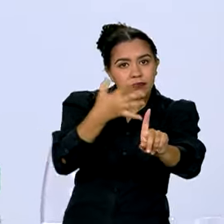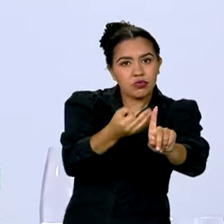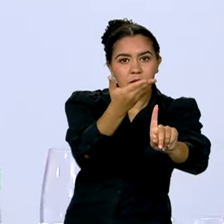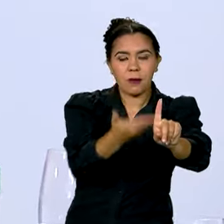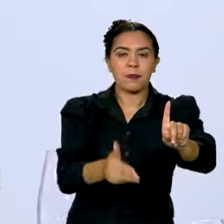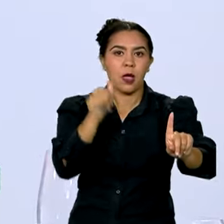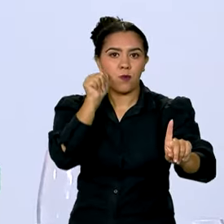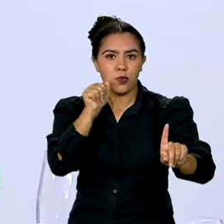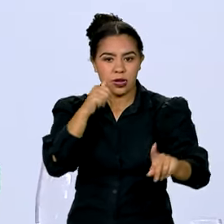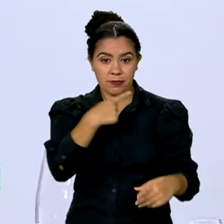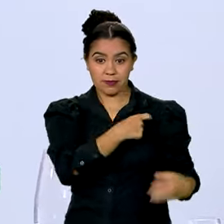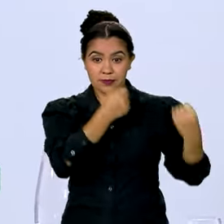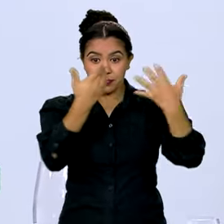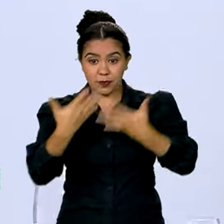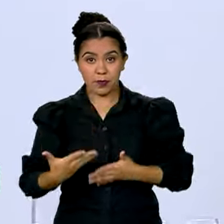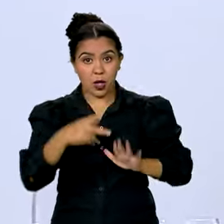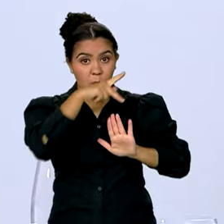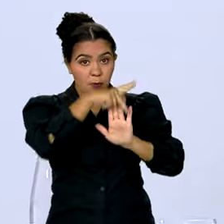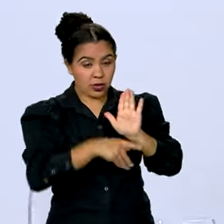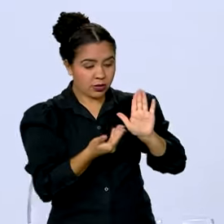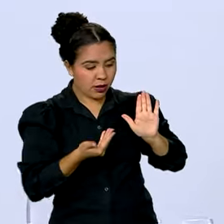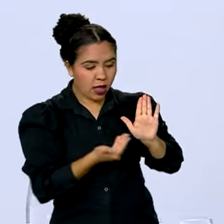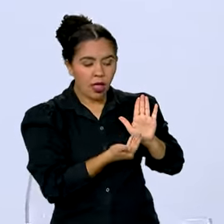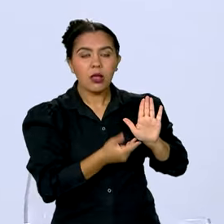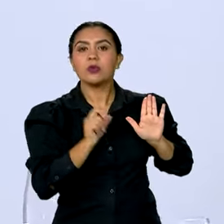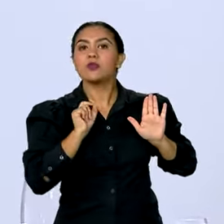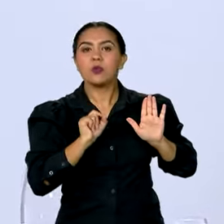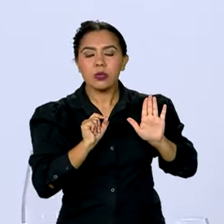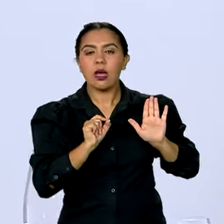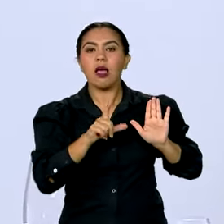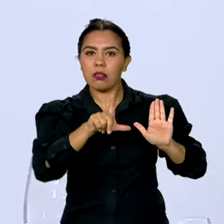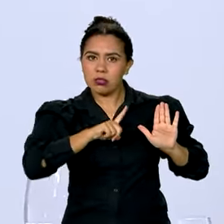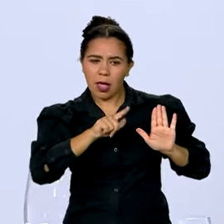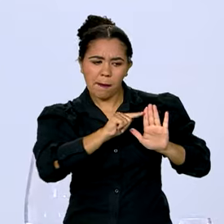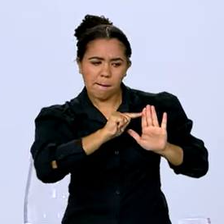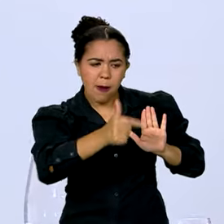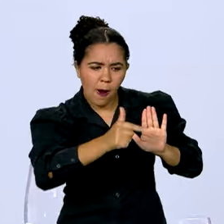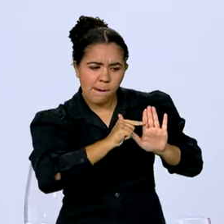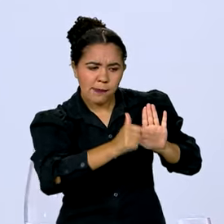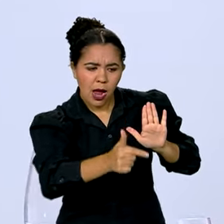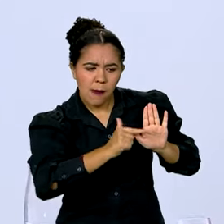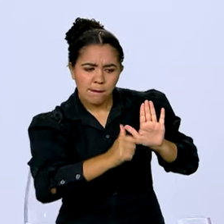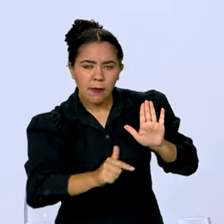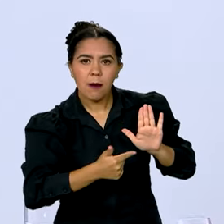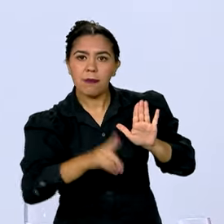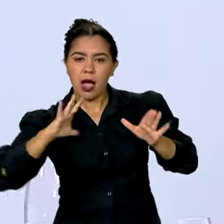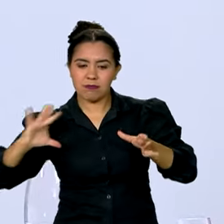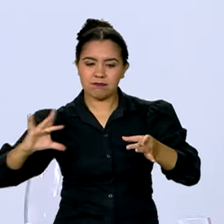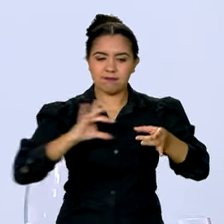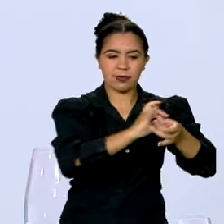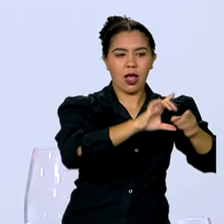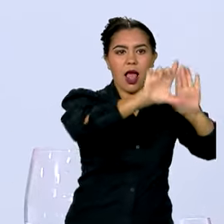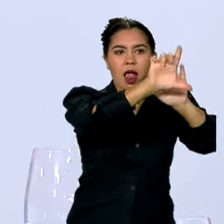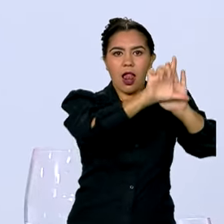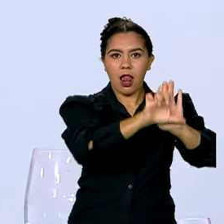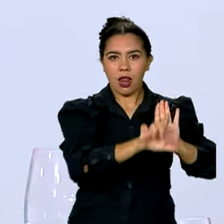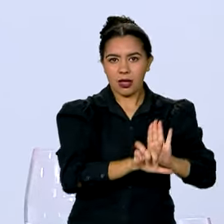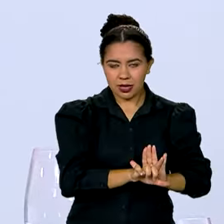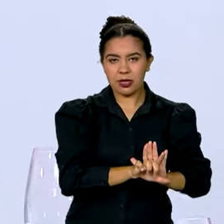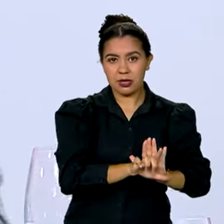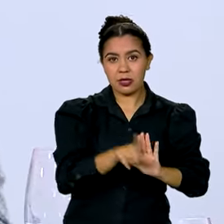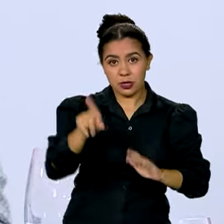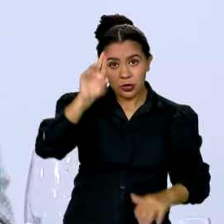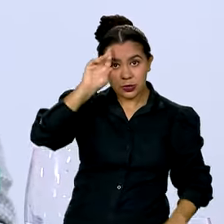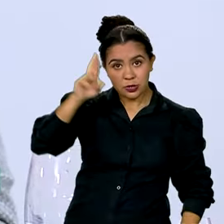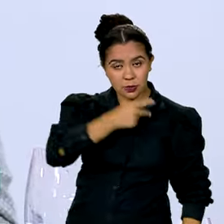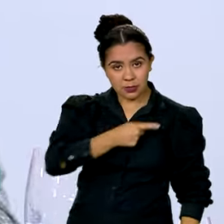Esse projeto, ele termina consolidando todas as leis, presidente, que o senhor sancionou da violência contra